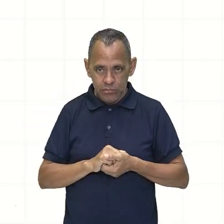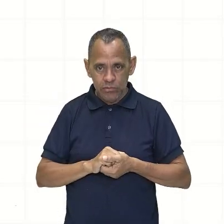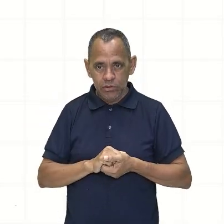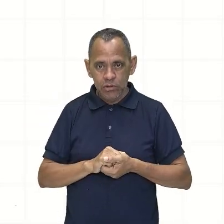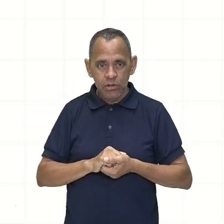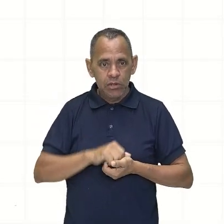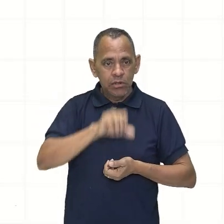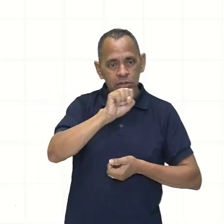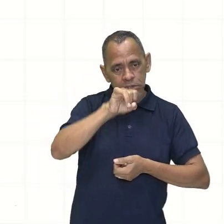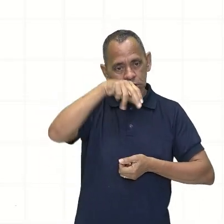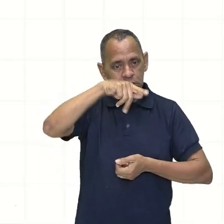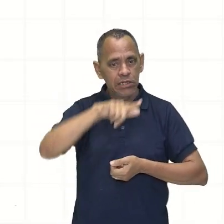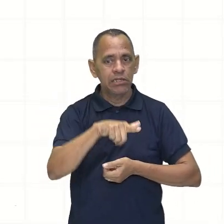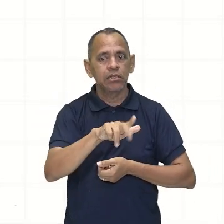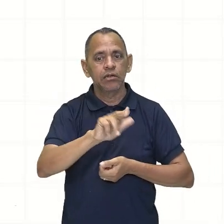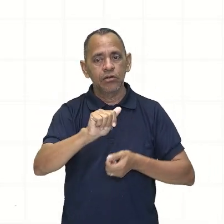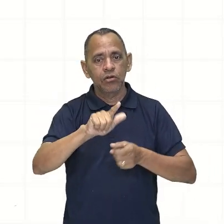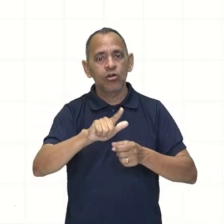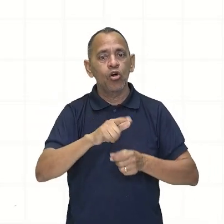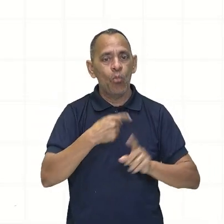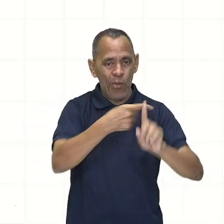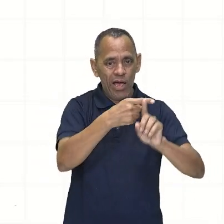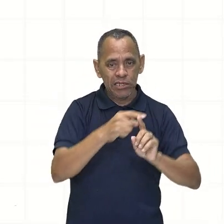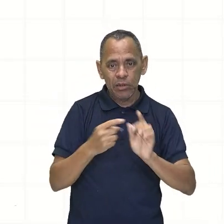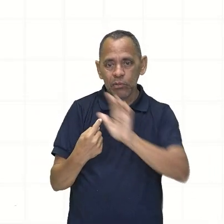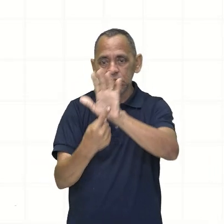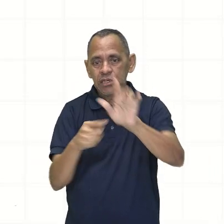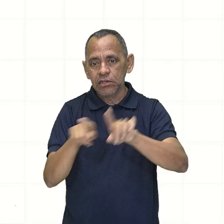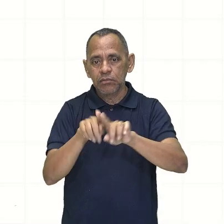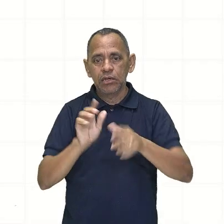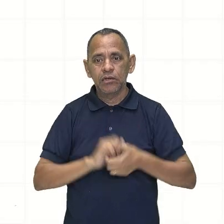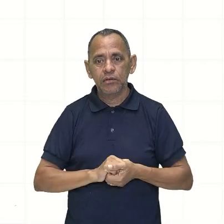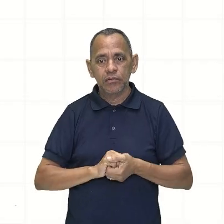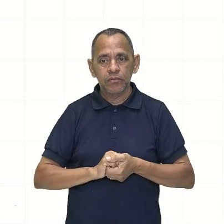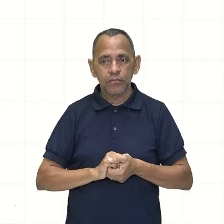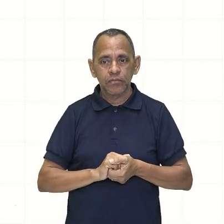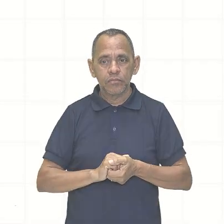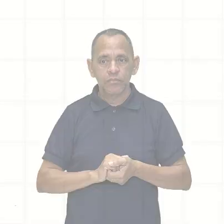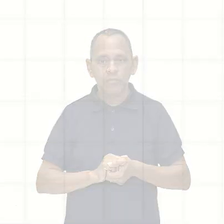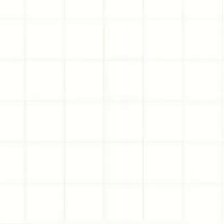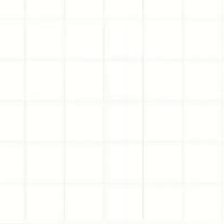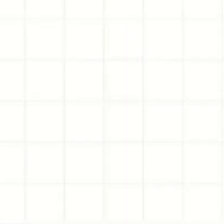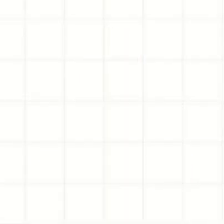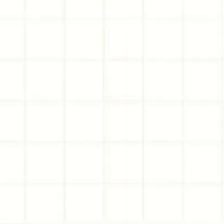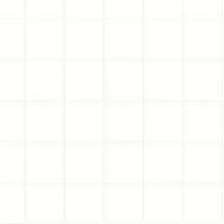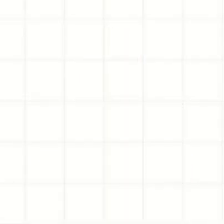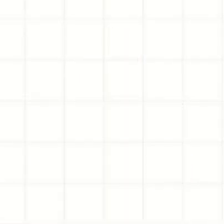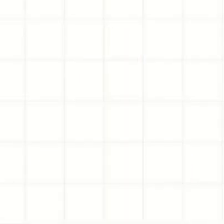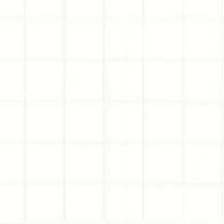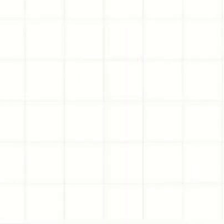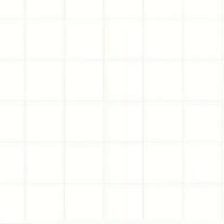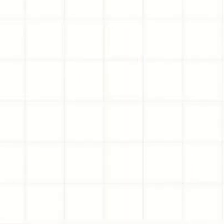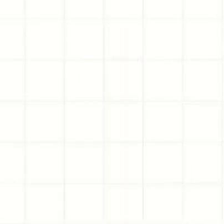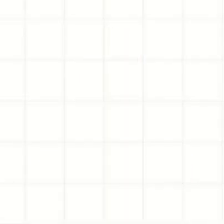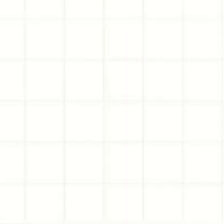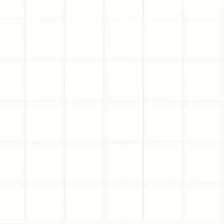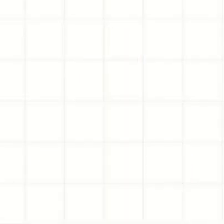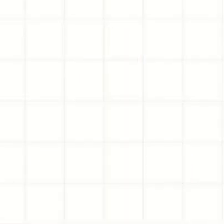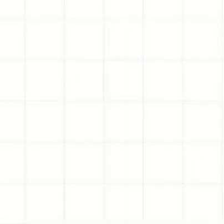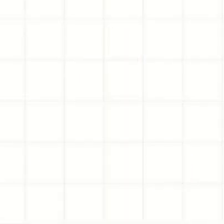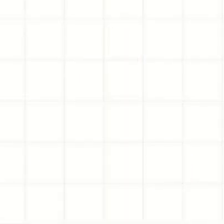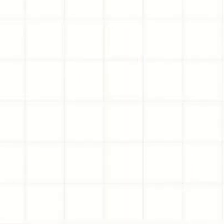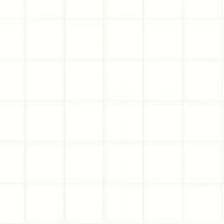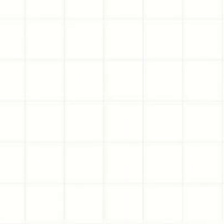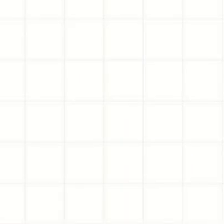aparecer. Se não está aparecendo o sinal, é positivo. Então, se eu sei que só um dos números é